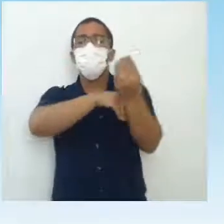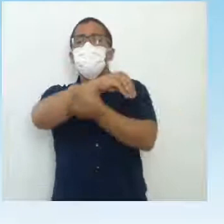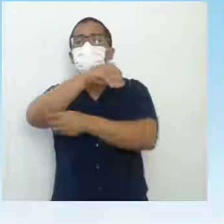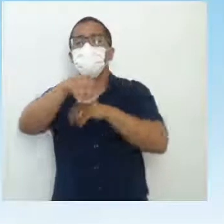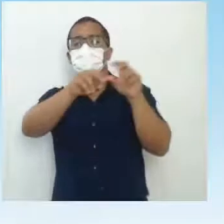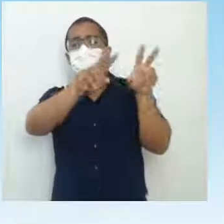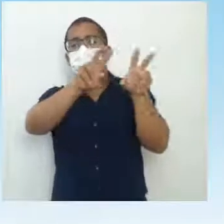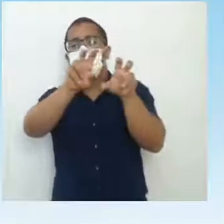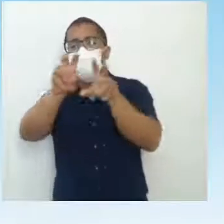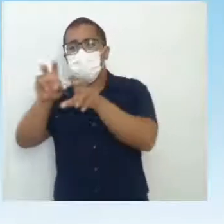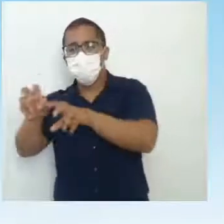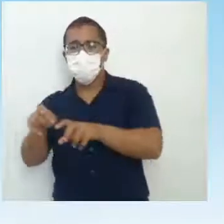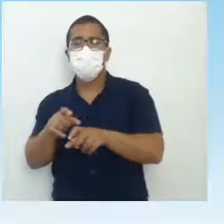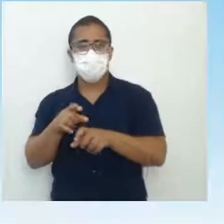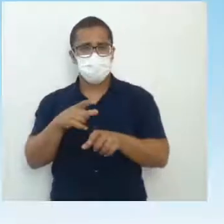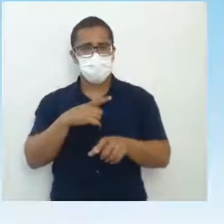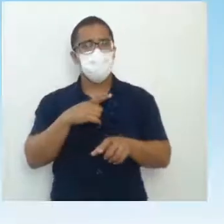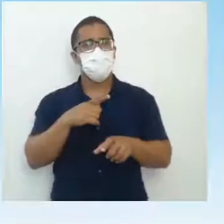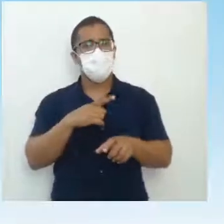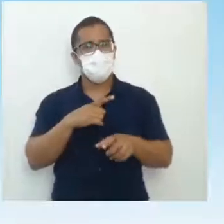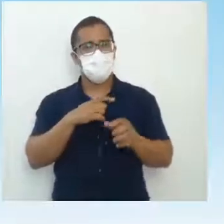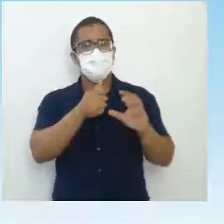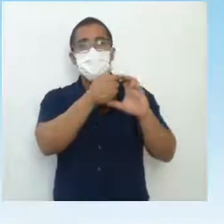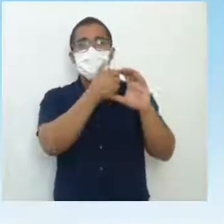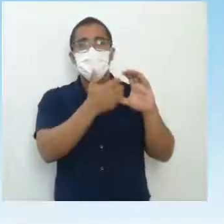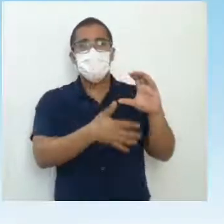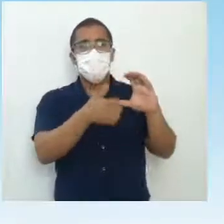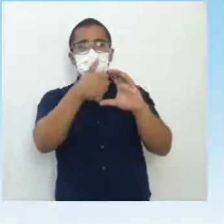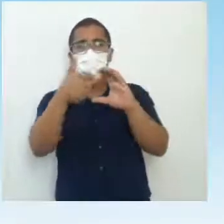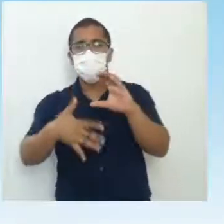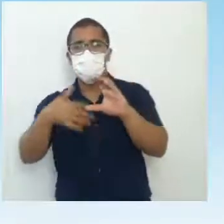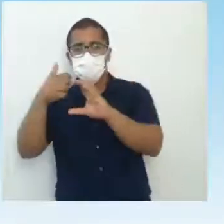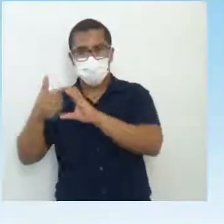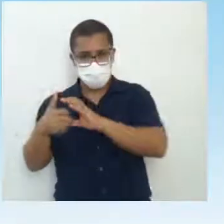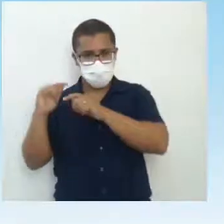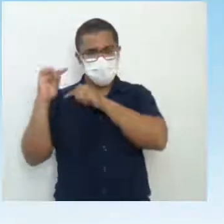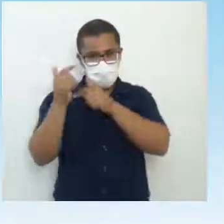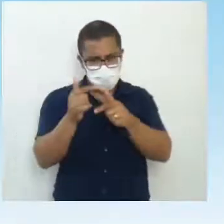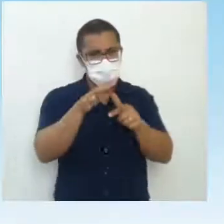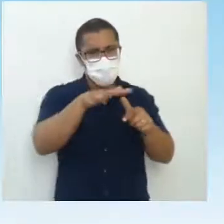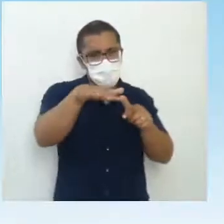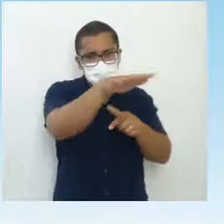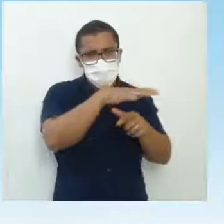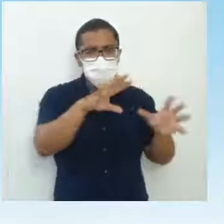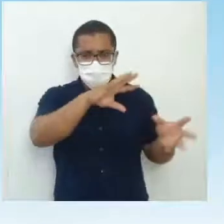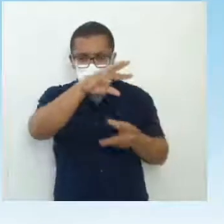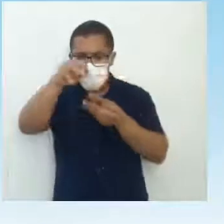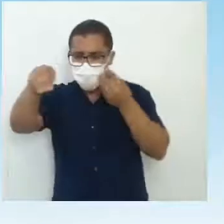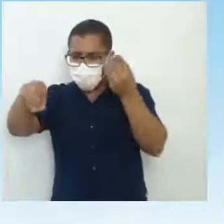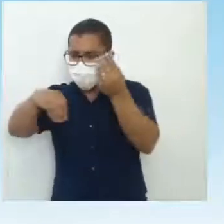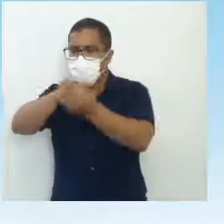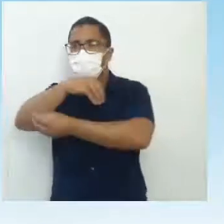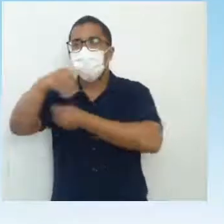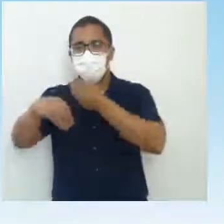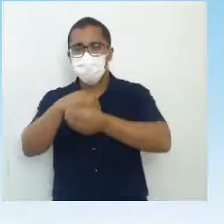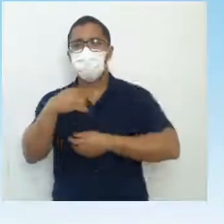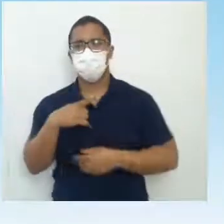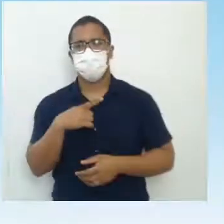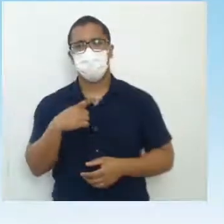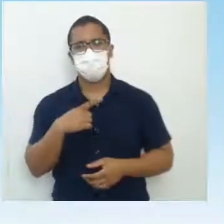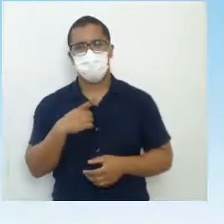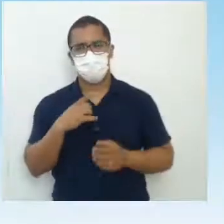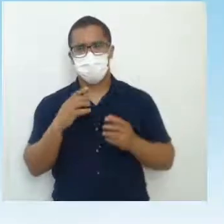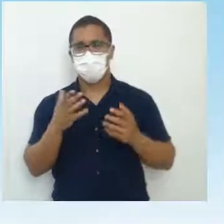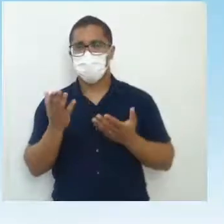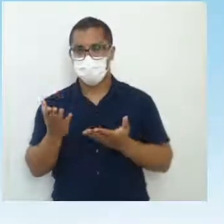ela mistura vários elementos de outras tradições religiosas. Melhor, ela dialoga, ela tem esse